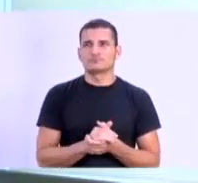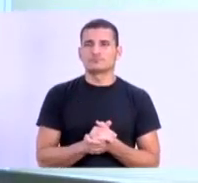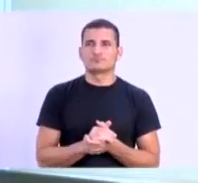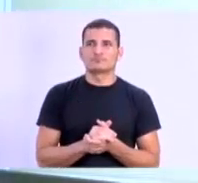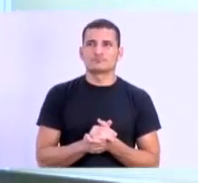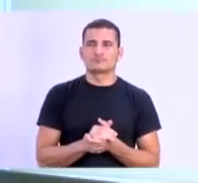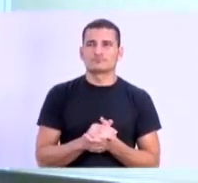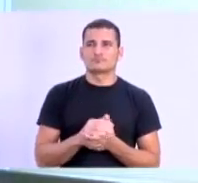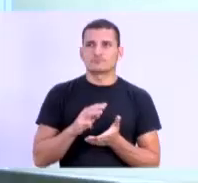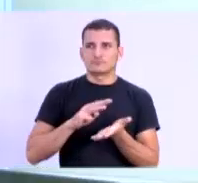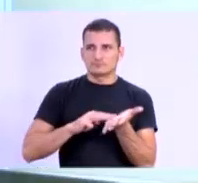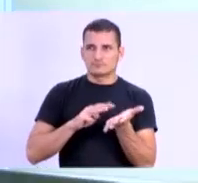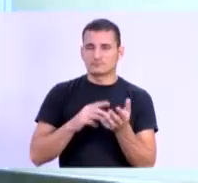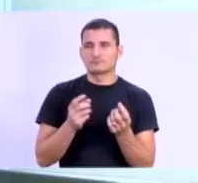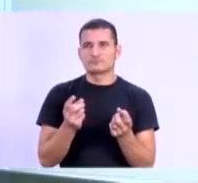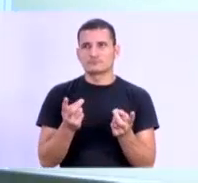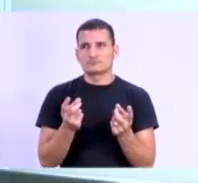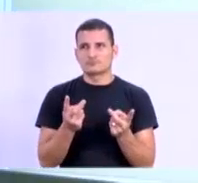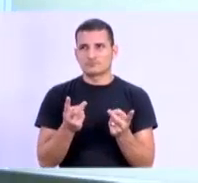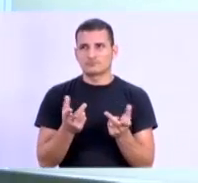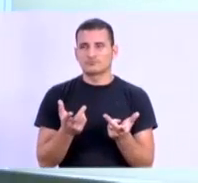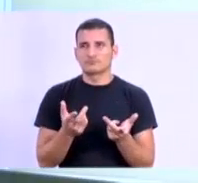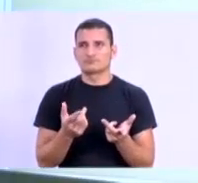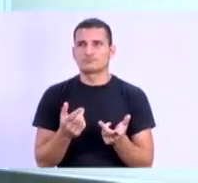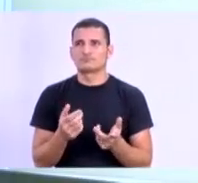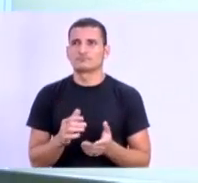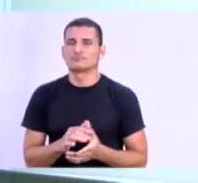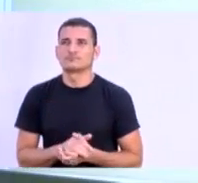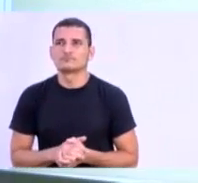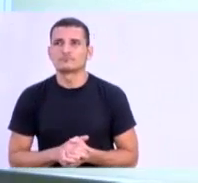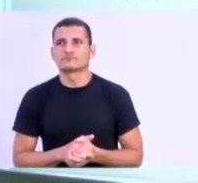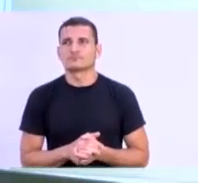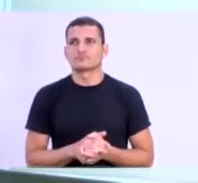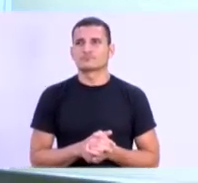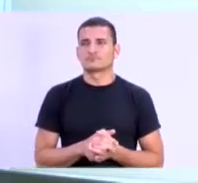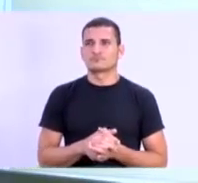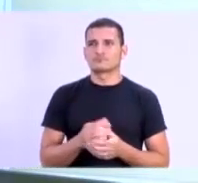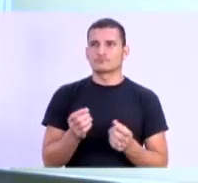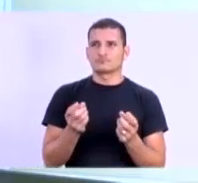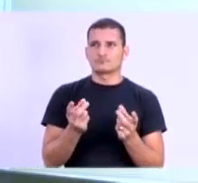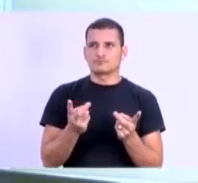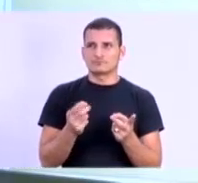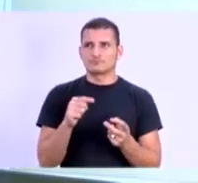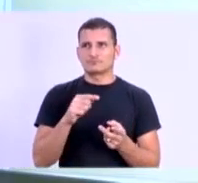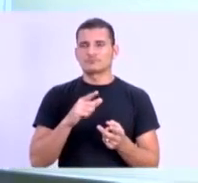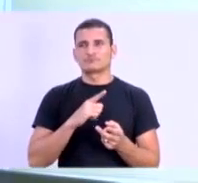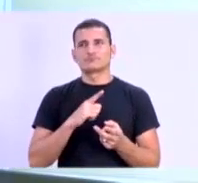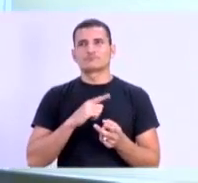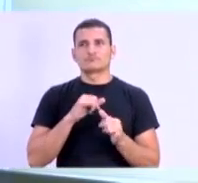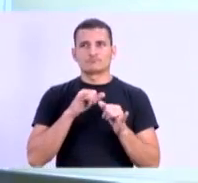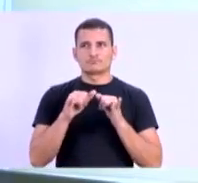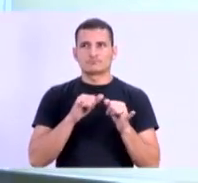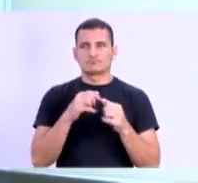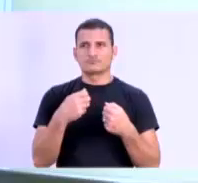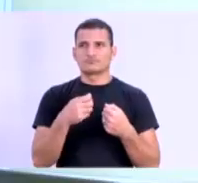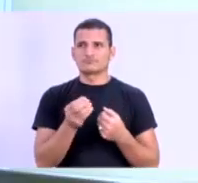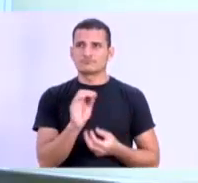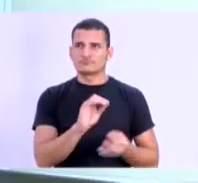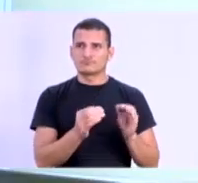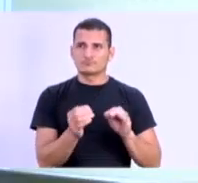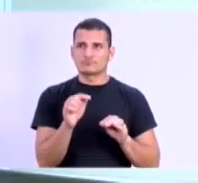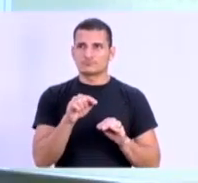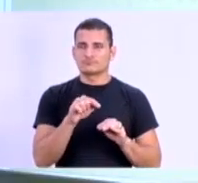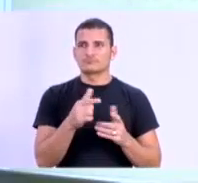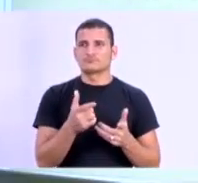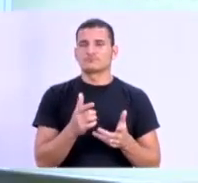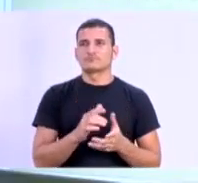ação que o objeto, né, a loja, né, vamos dizer que a loja tem essa ação, o vender, olha o tanto de informações que eu preciso passar para aquele